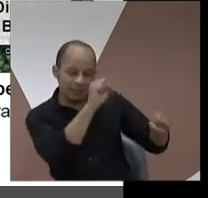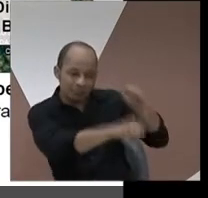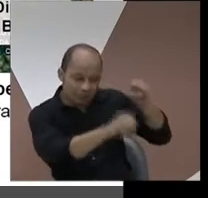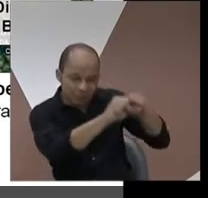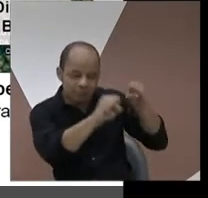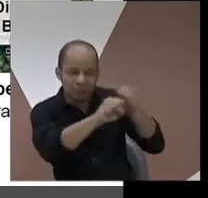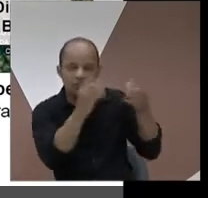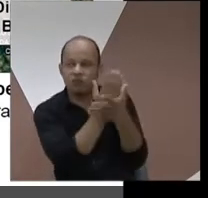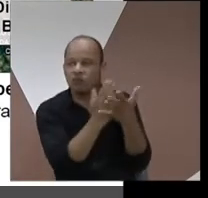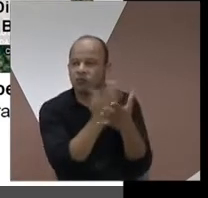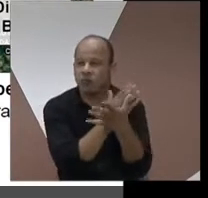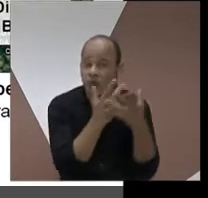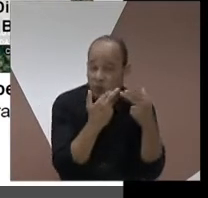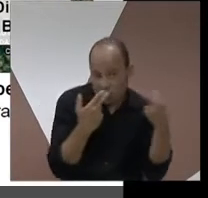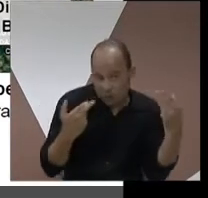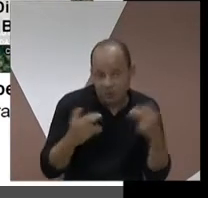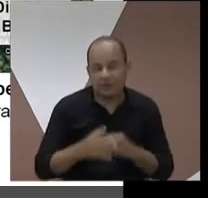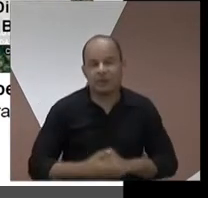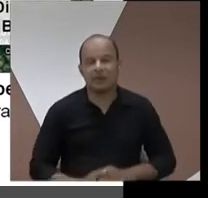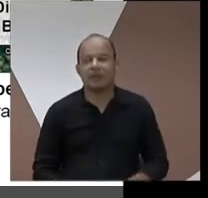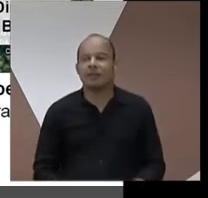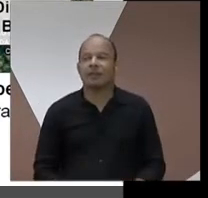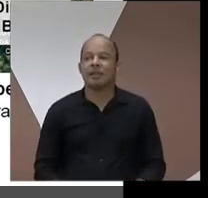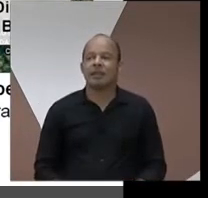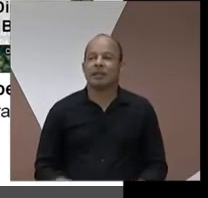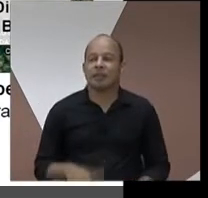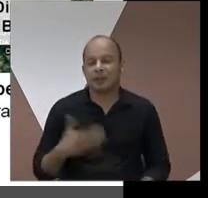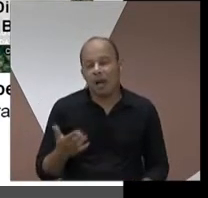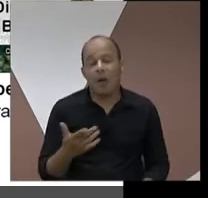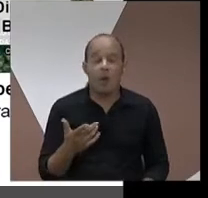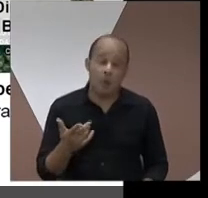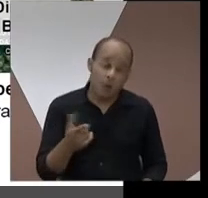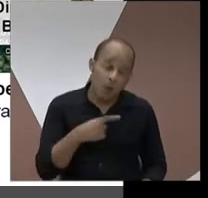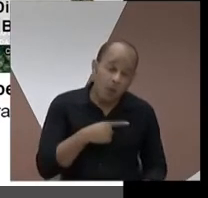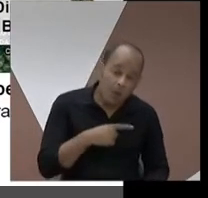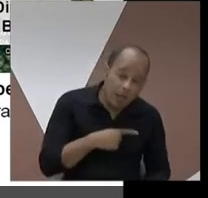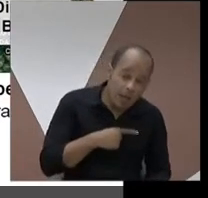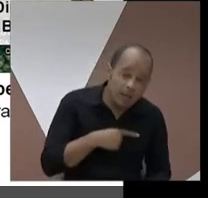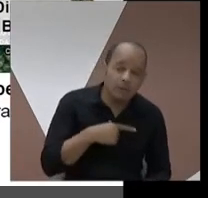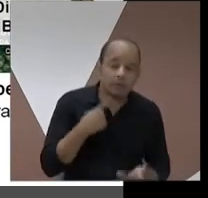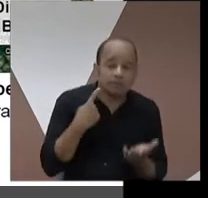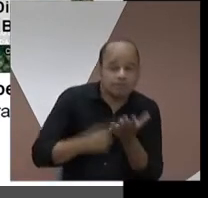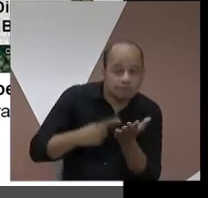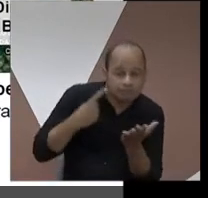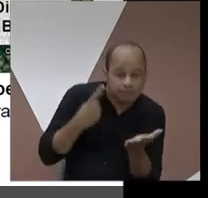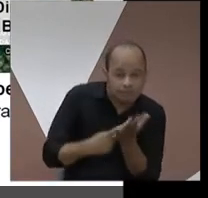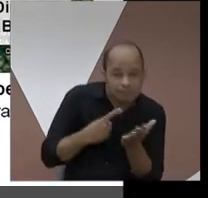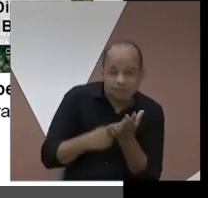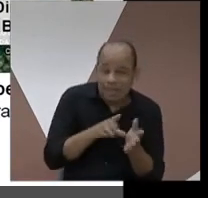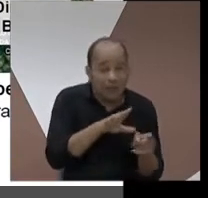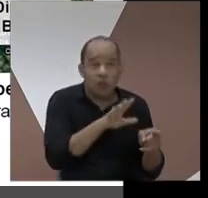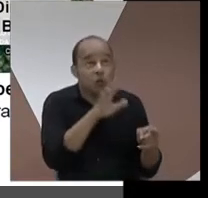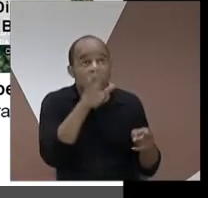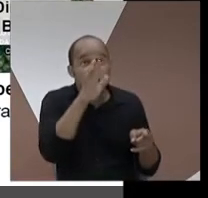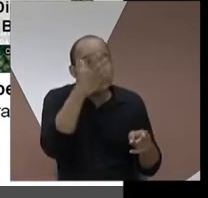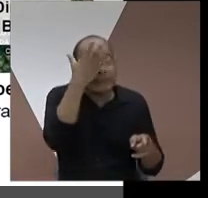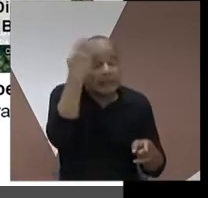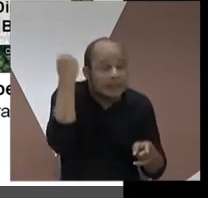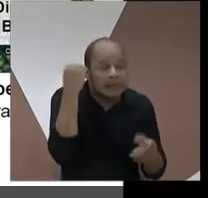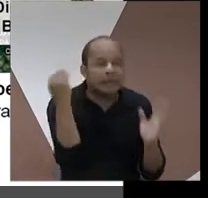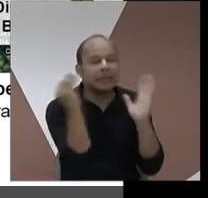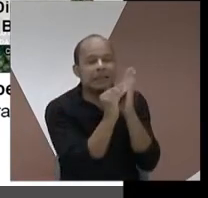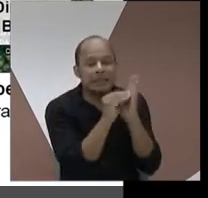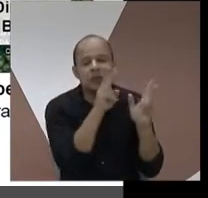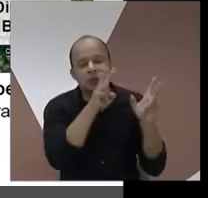não, esse traçado, inclusive, não estava considerado no PDDI com relação à Vargem das Flores, né? Então, coisa que o